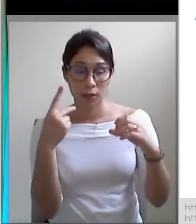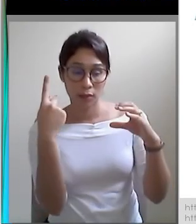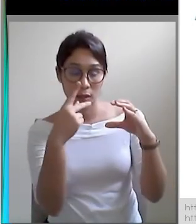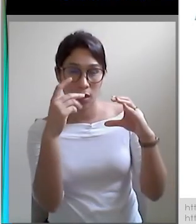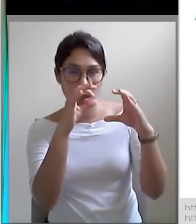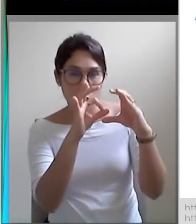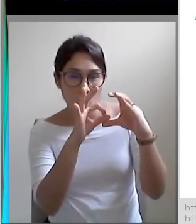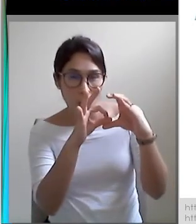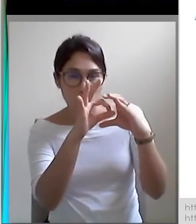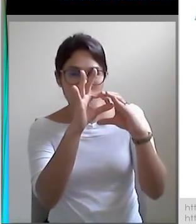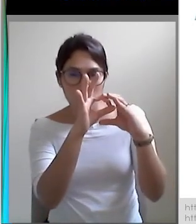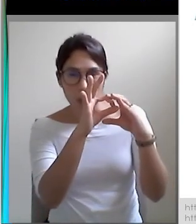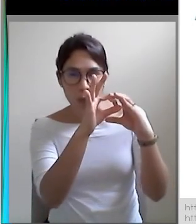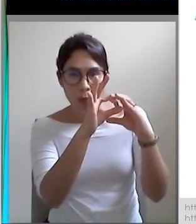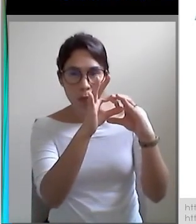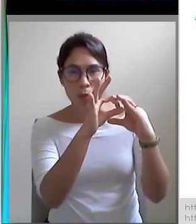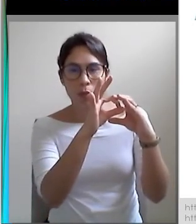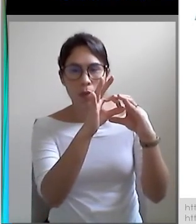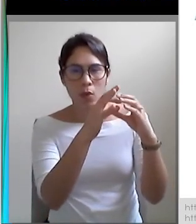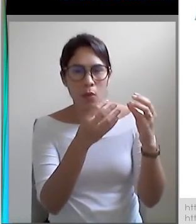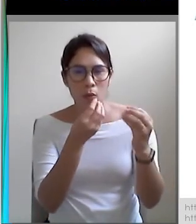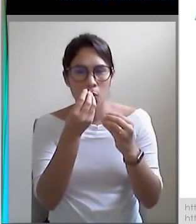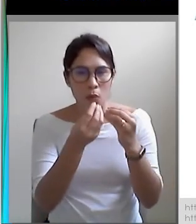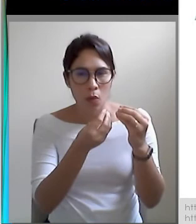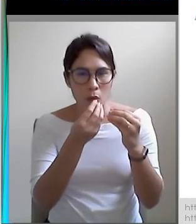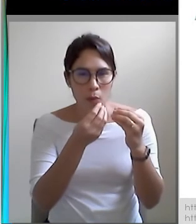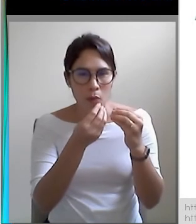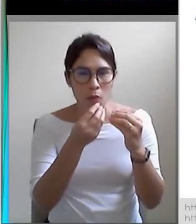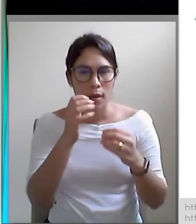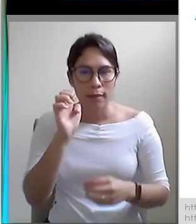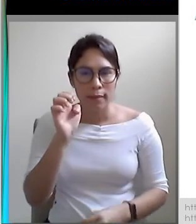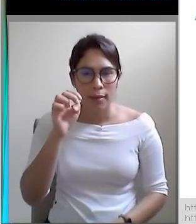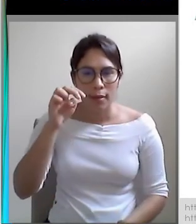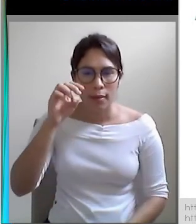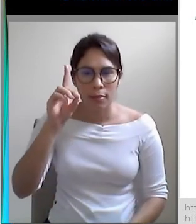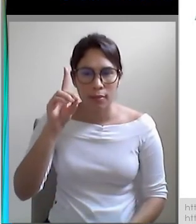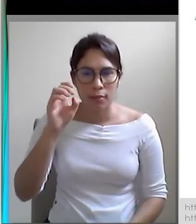Observa-se também que o núcleo tem um aspecto edentado.